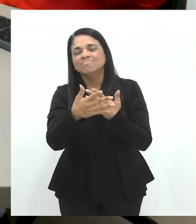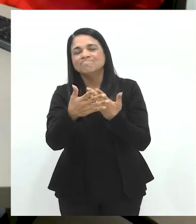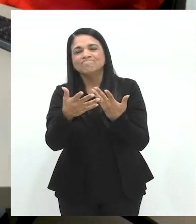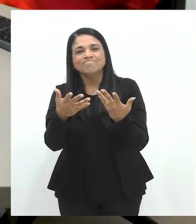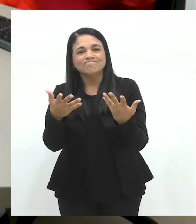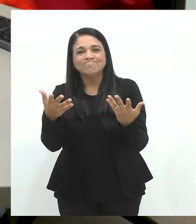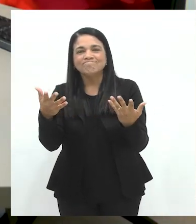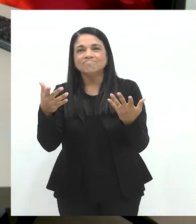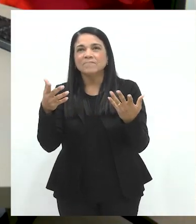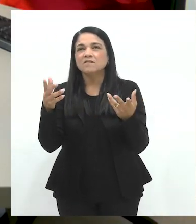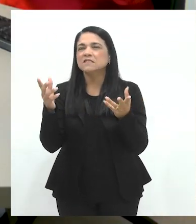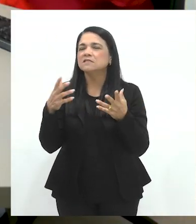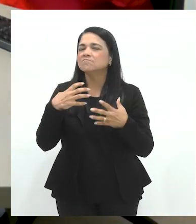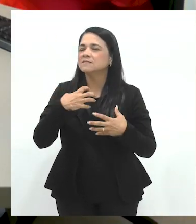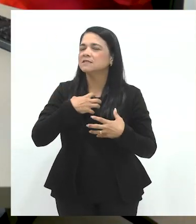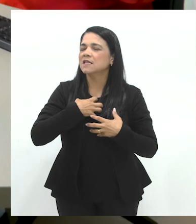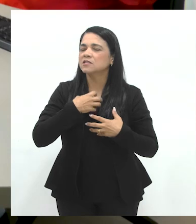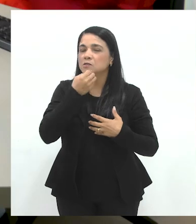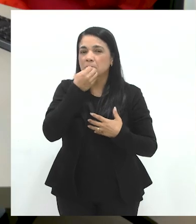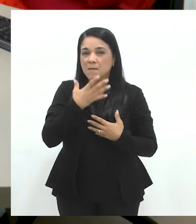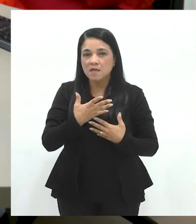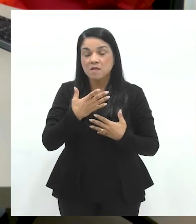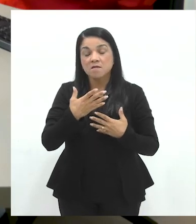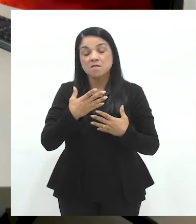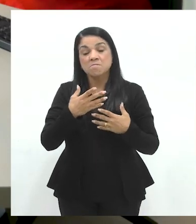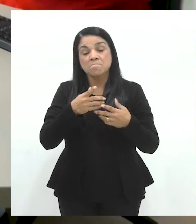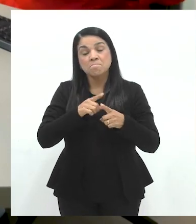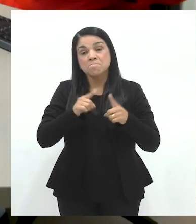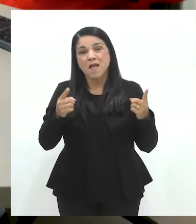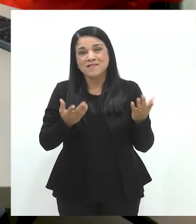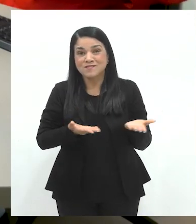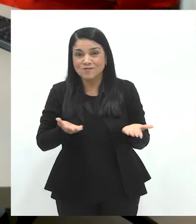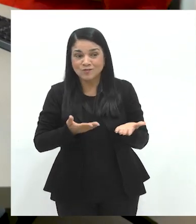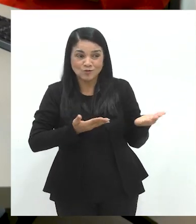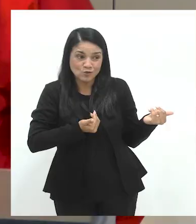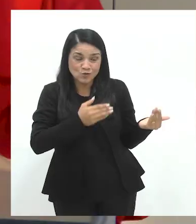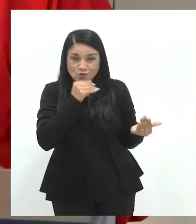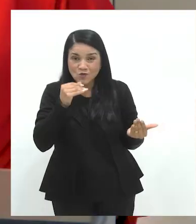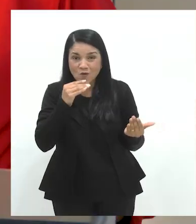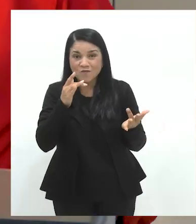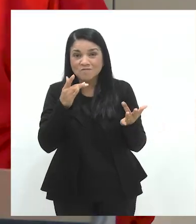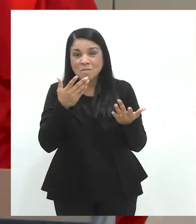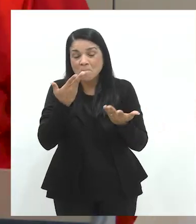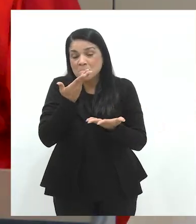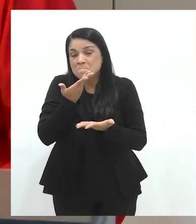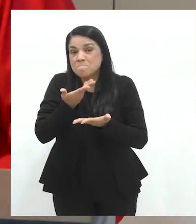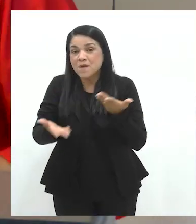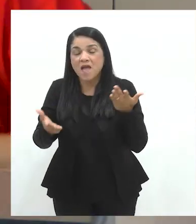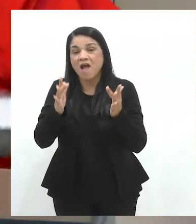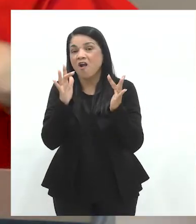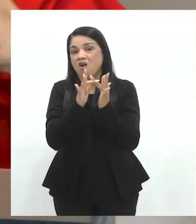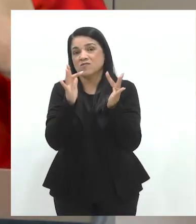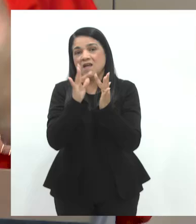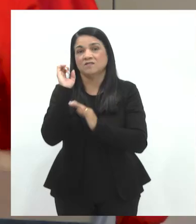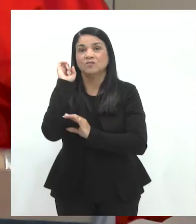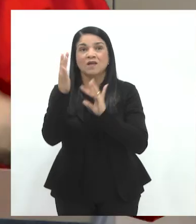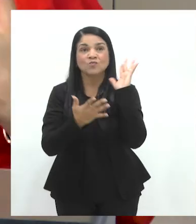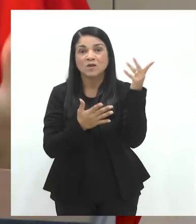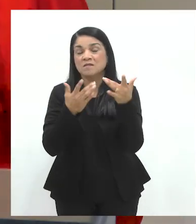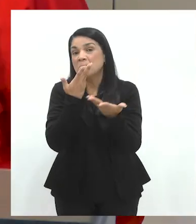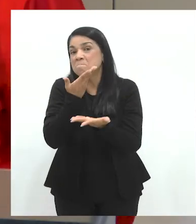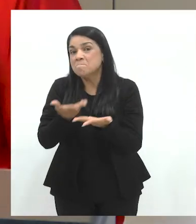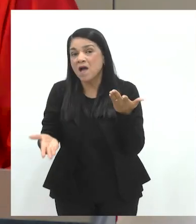salgada, enfim. Então o jovem ele vem perdendo muito esse contato com a natureza e com a própria família. E aí, o que que isso